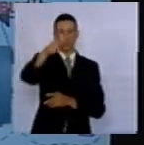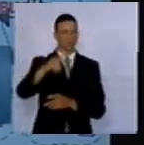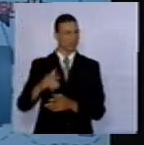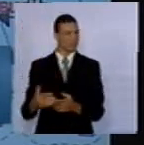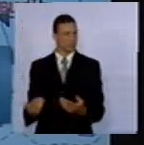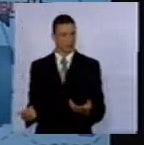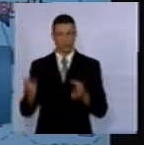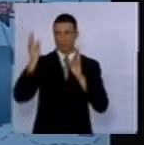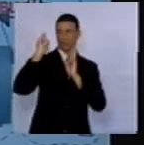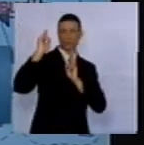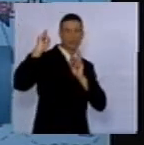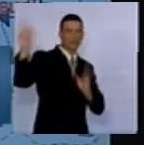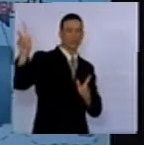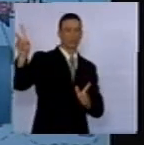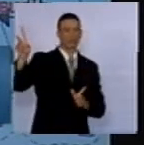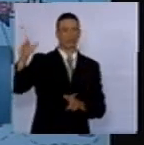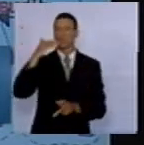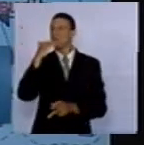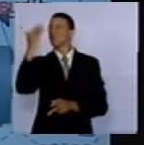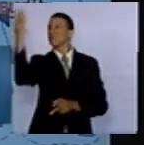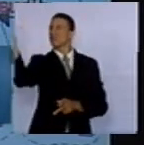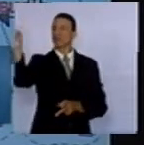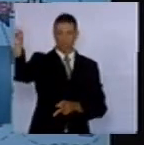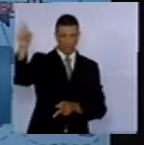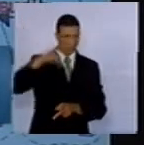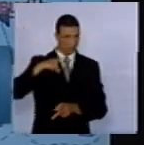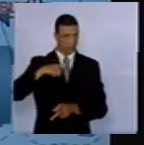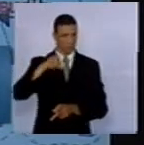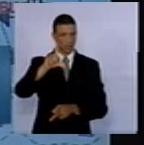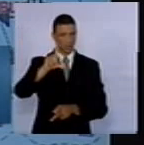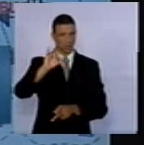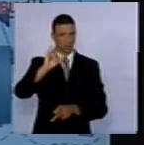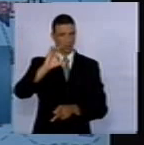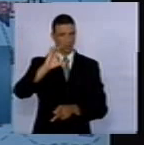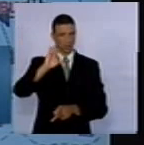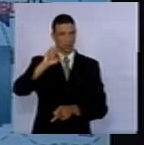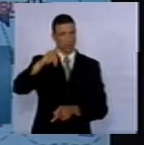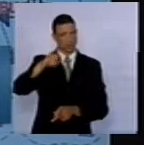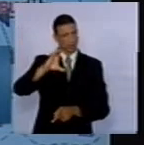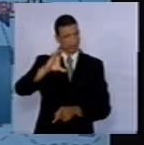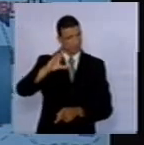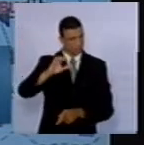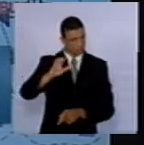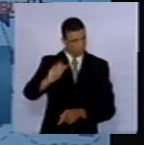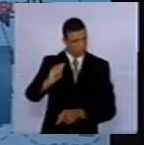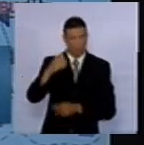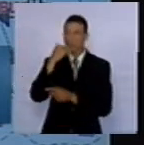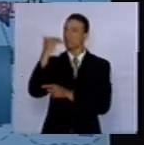dando algum tipo de autorização de Licença ou até de credenciamento